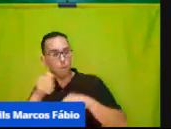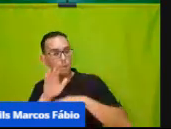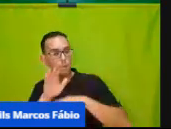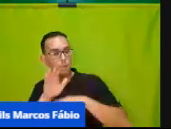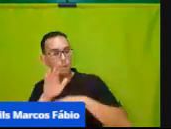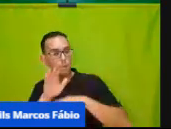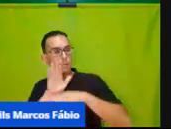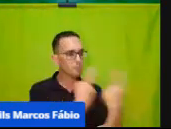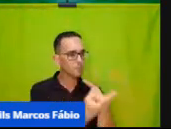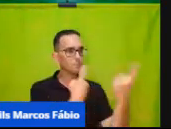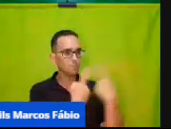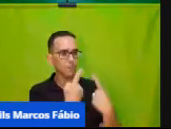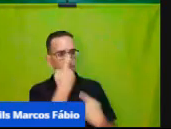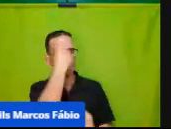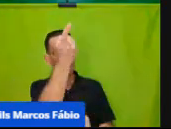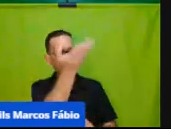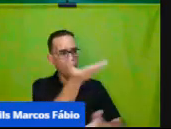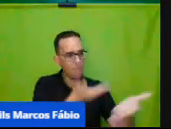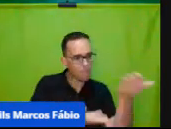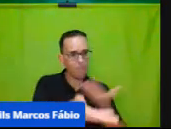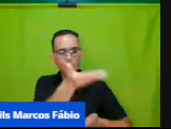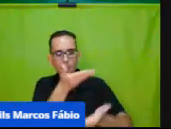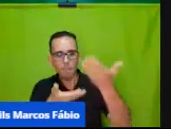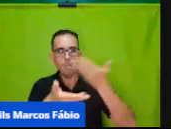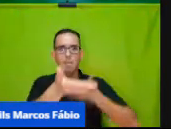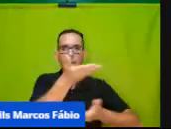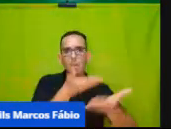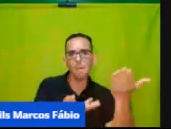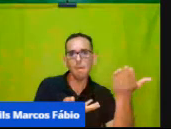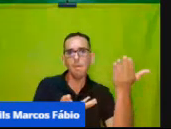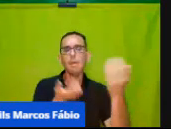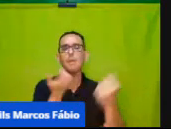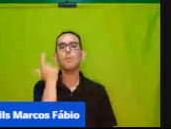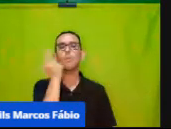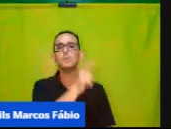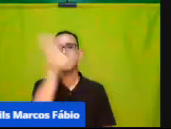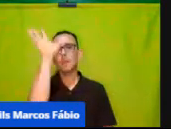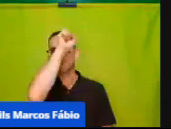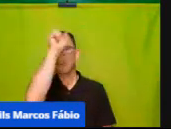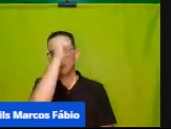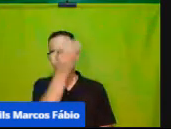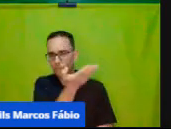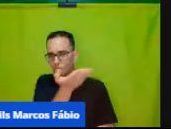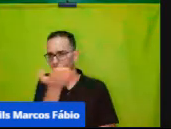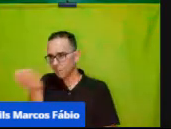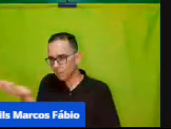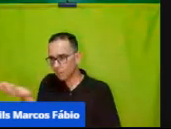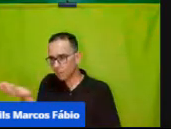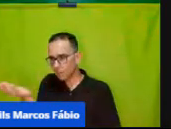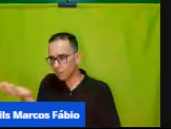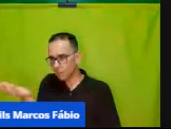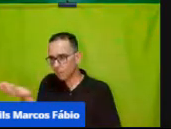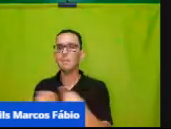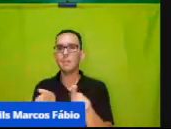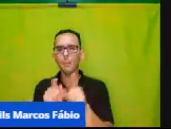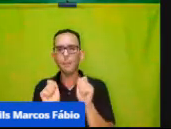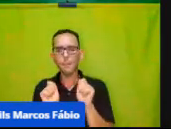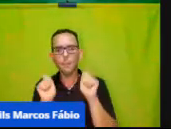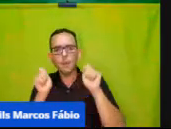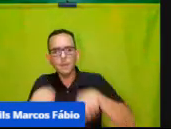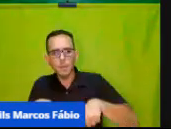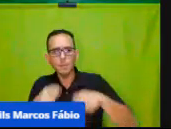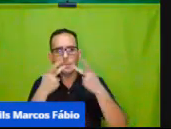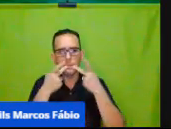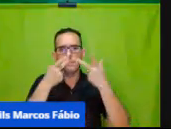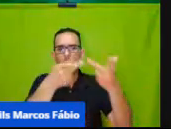dialogando, trocando ideias, né, e aí aprendendo junto com vocês e também podemos falar a nossa